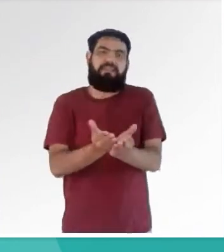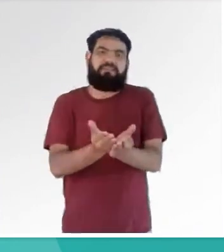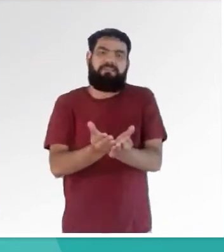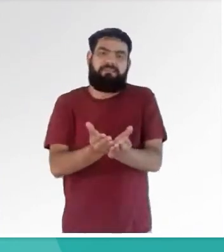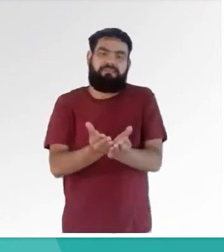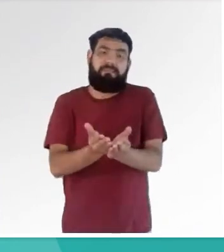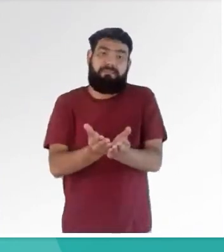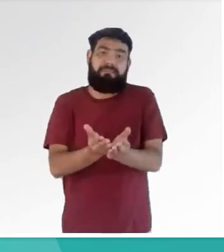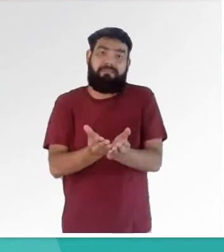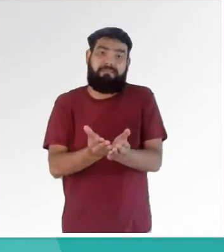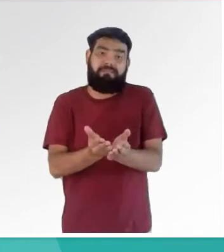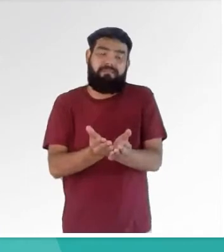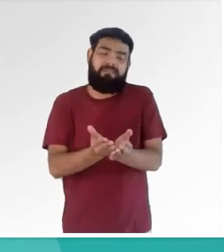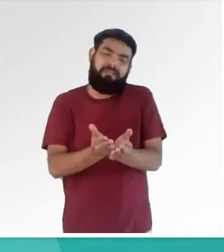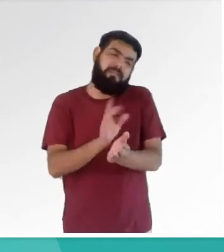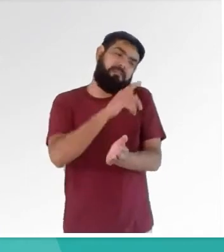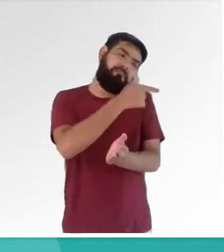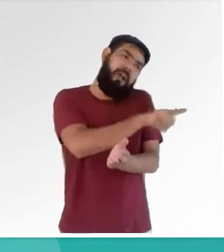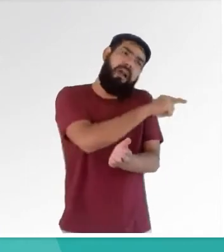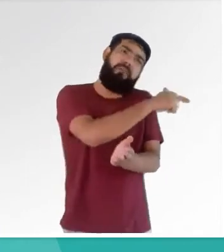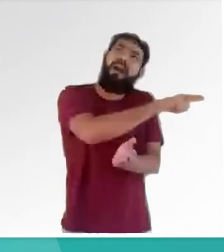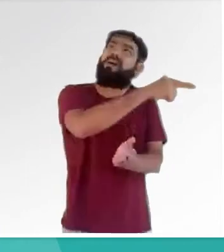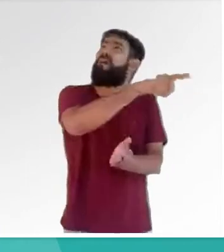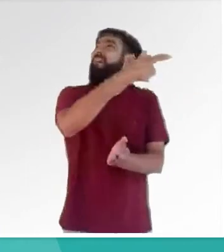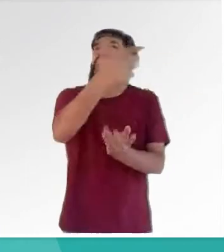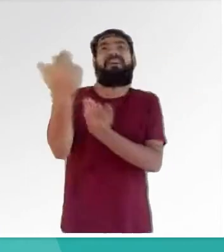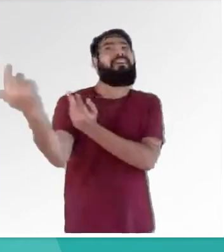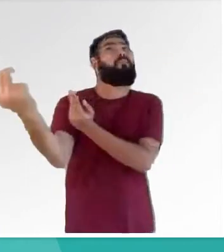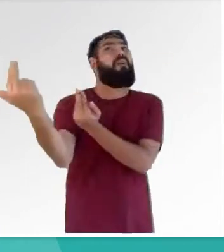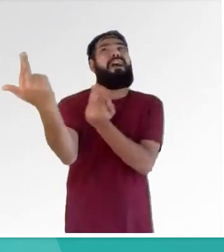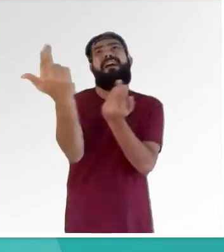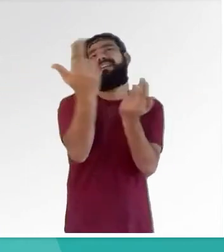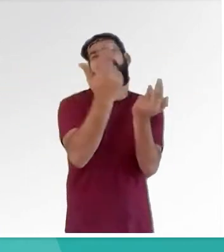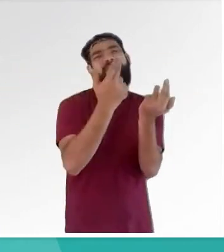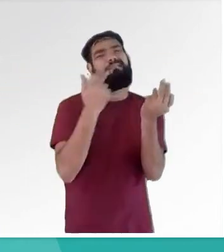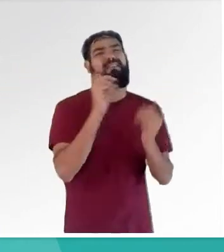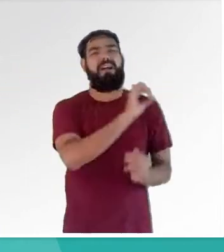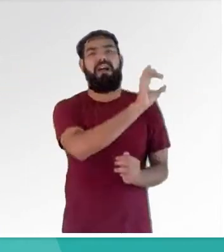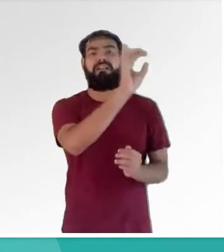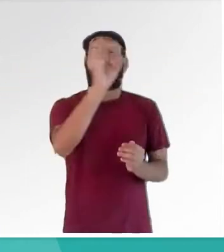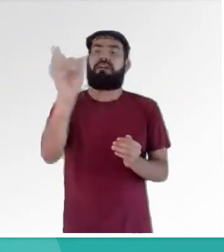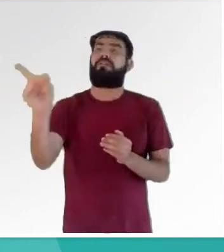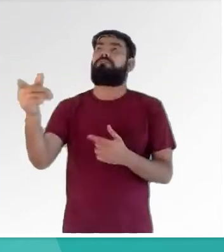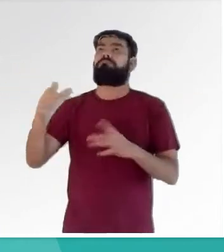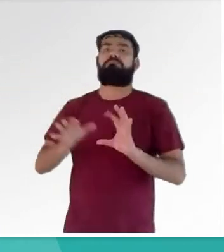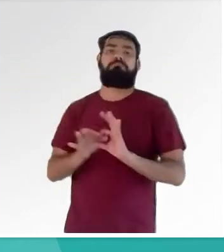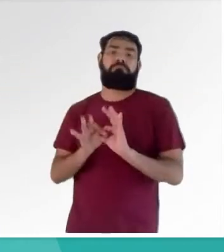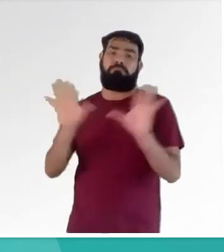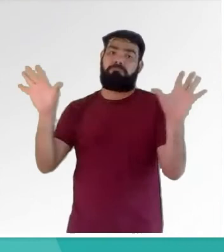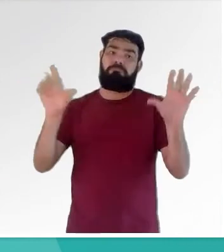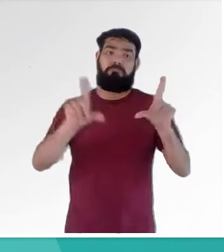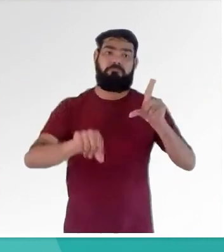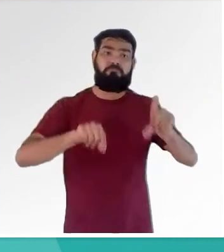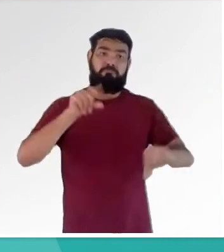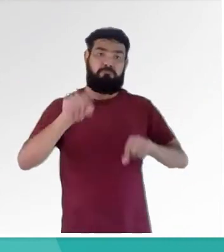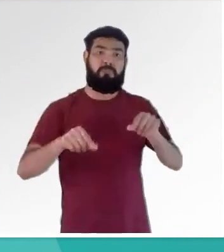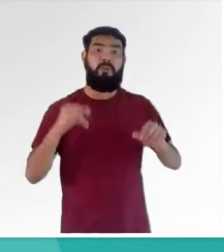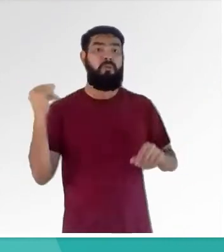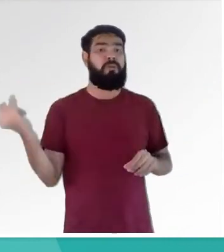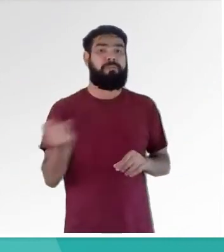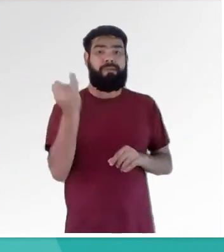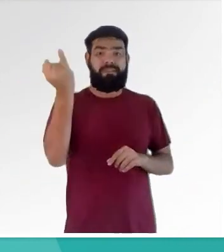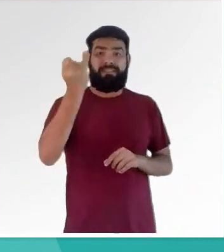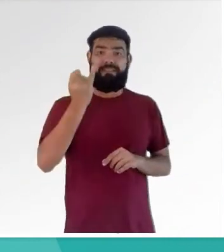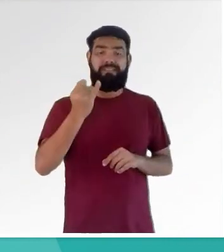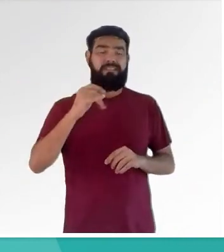assim por diante, cada um de acordo com as suas orientações. O importante é que toda